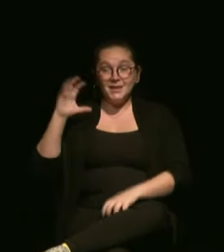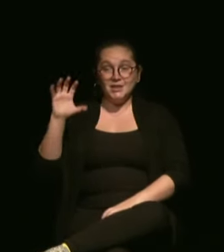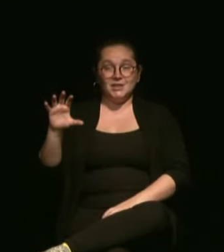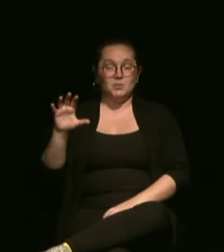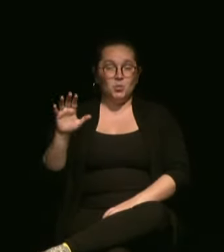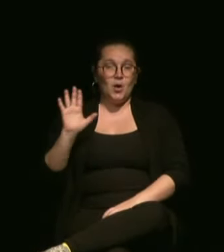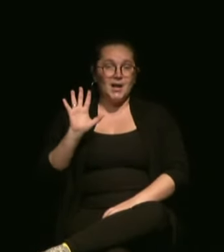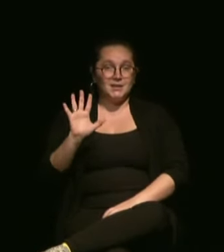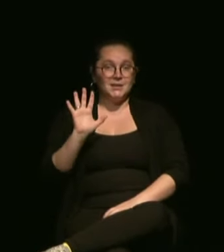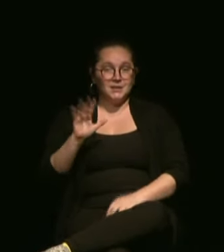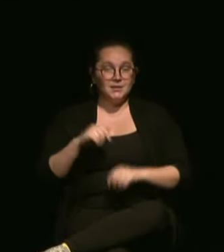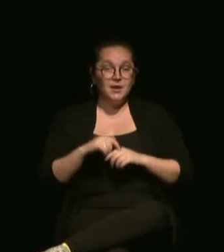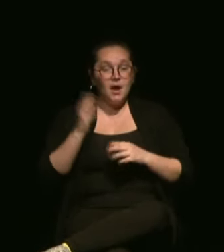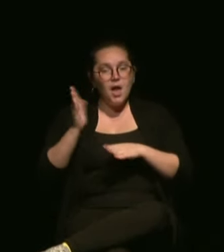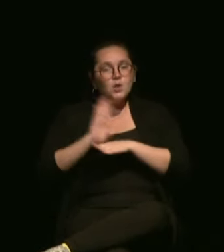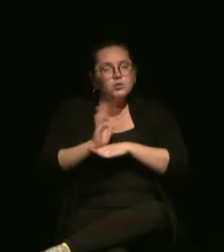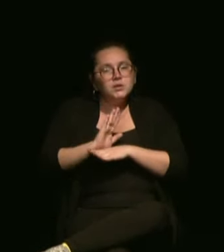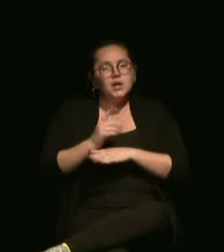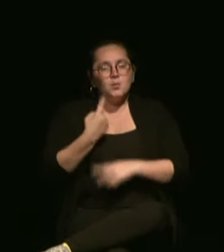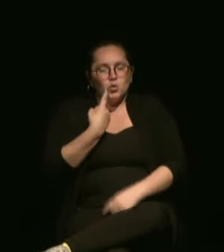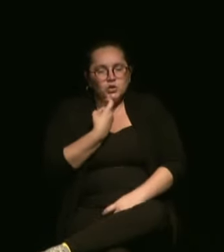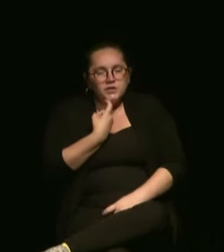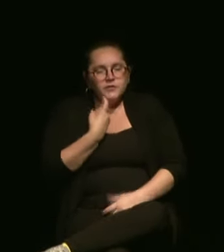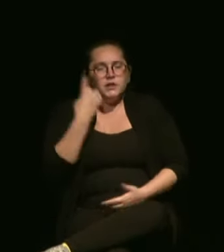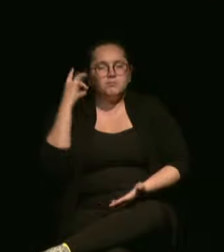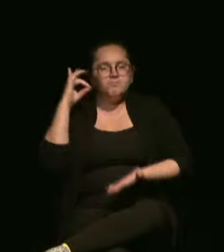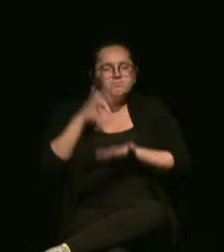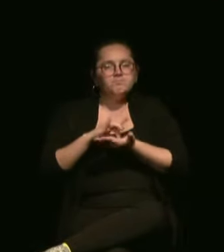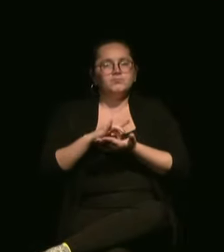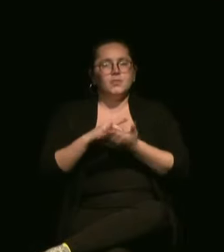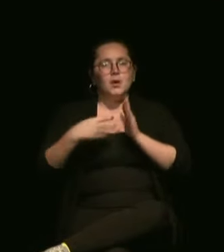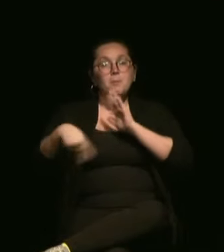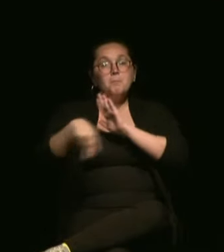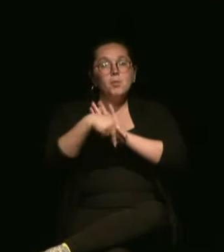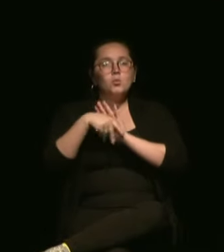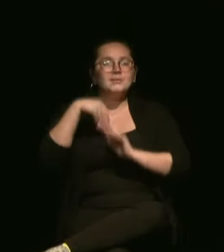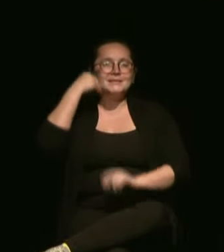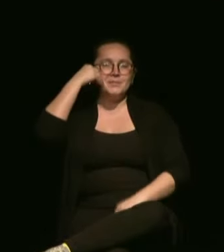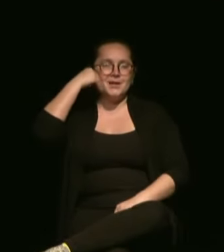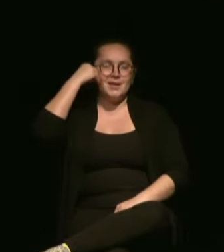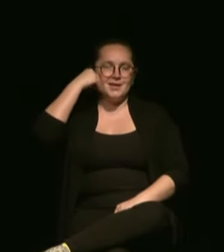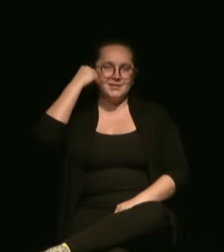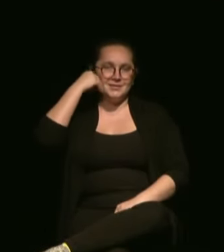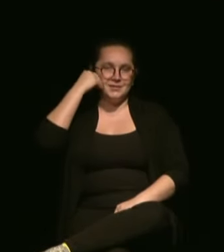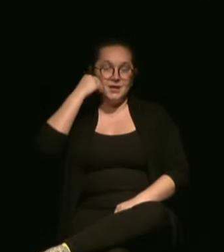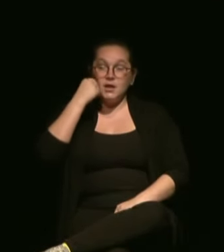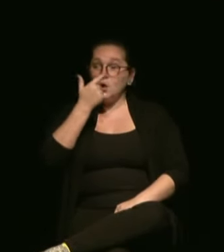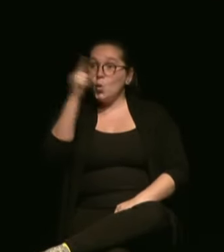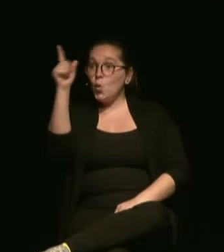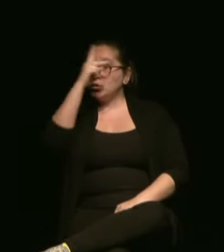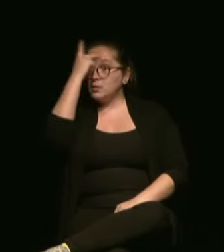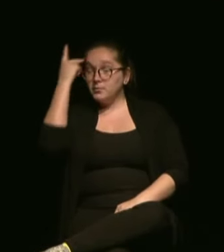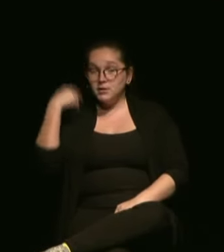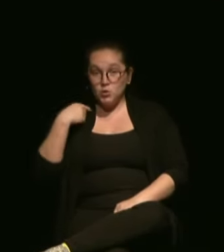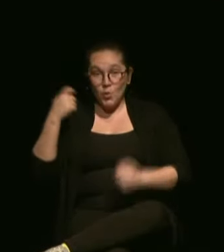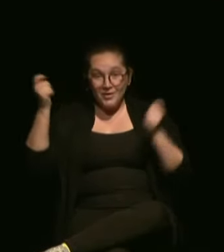cinema do indivíduo concreto, daquilo que é dele e que é intransferível,